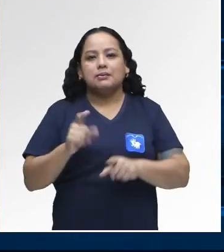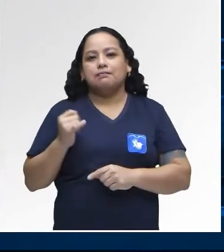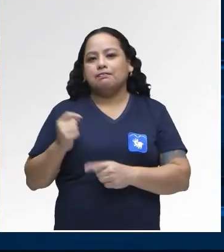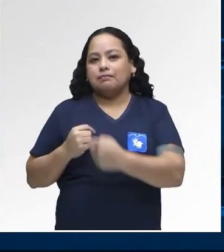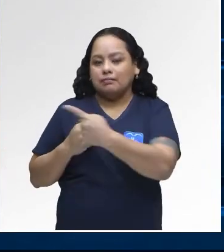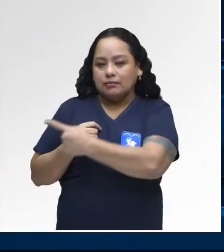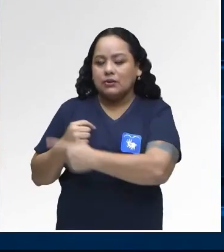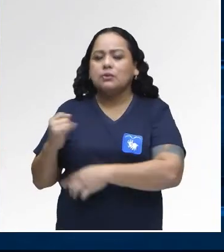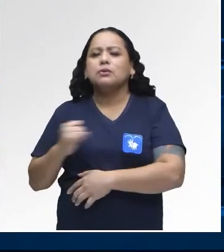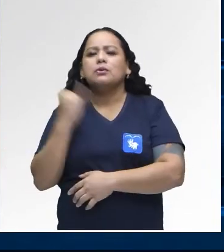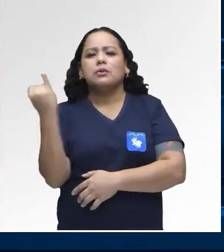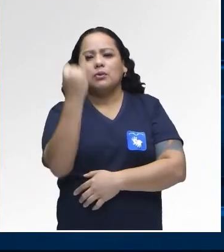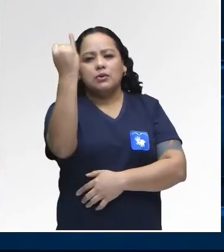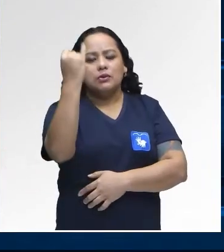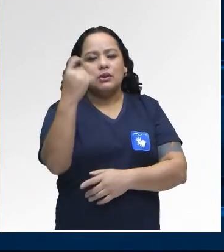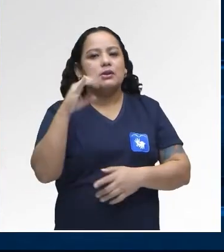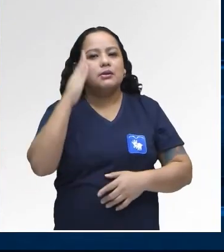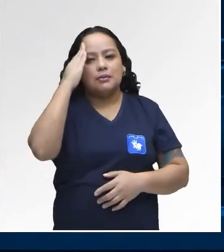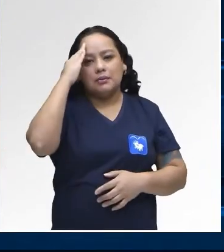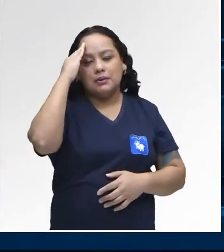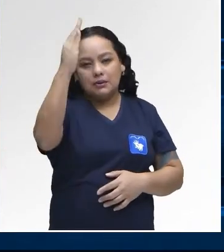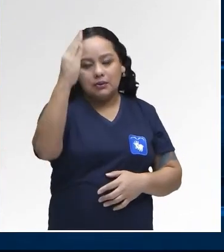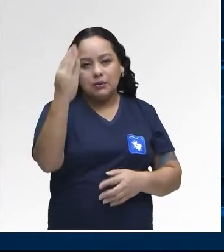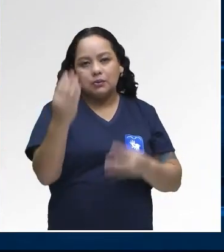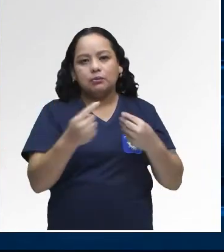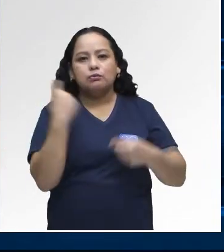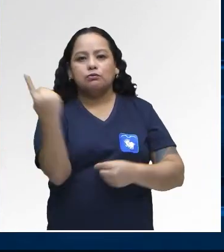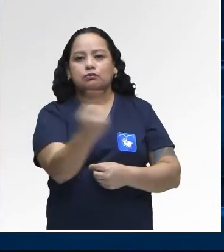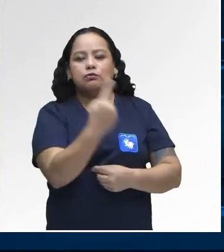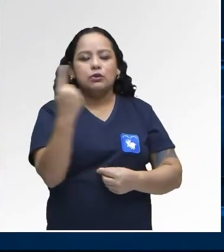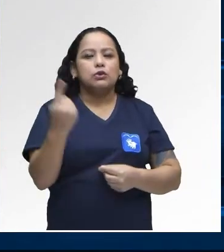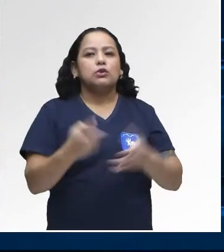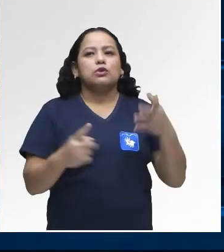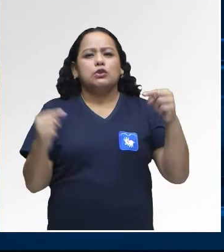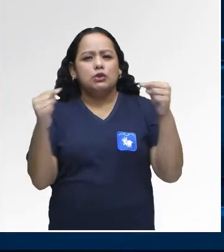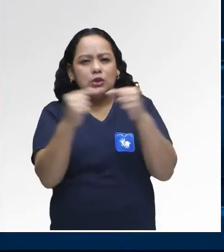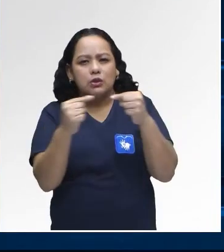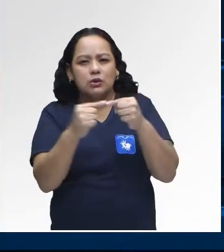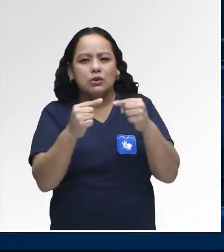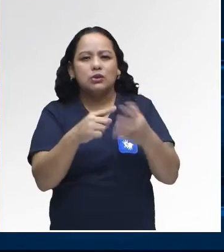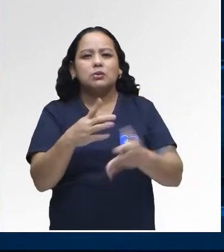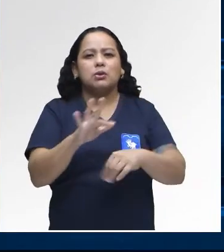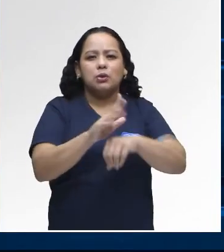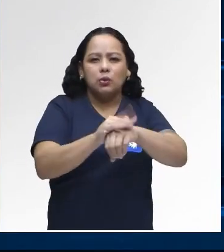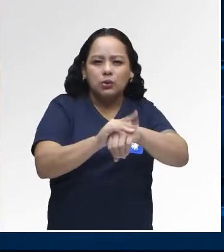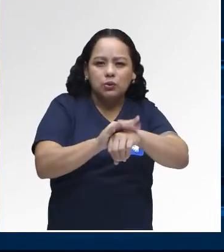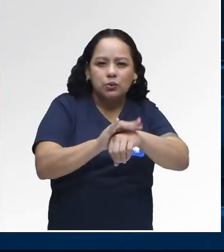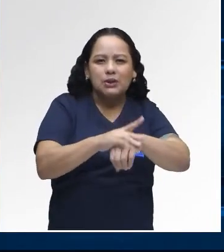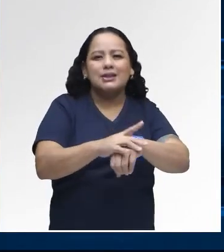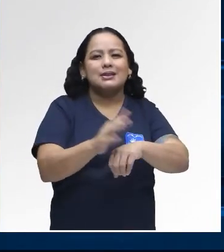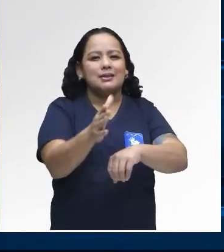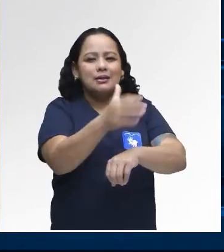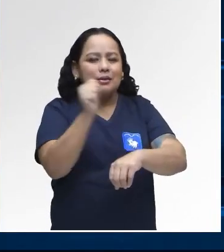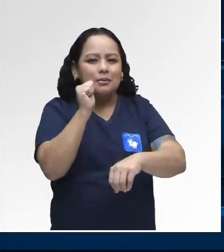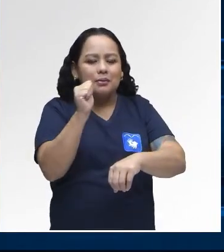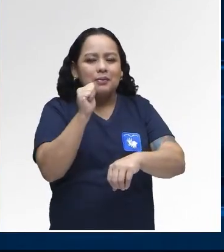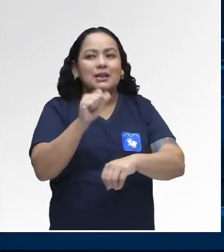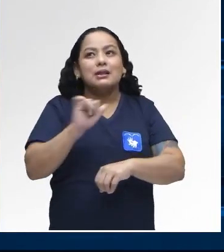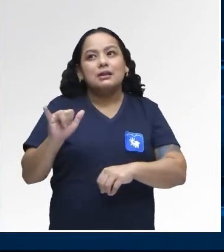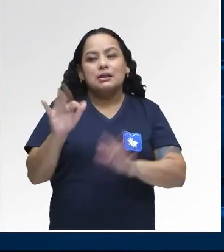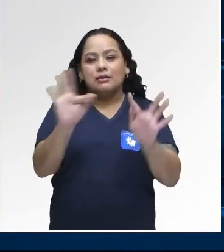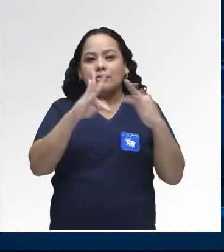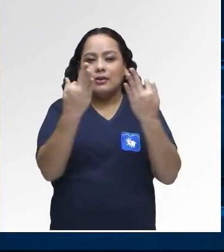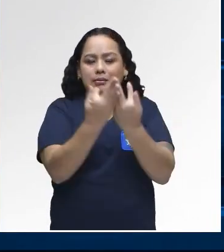importante, principalmente quando a gente relaciona com o alcoolismo. Se na minha família eu tenho